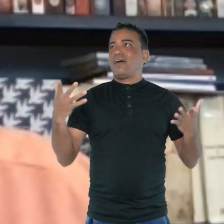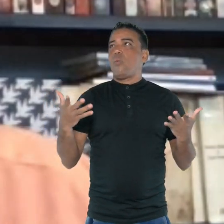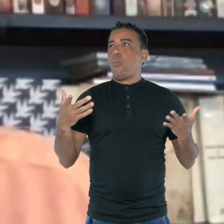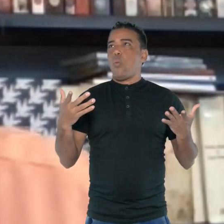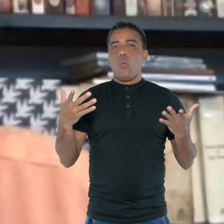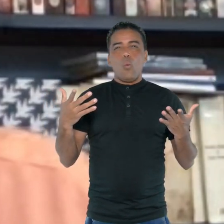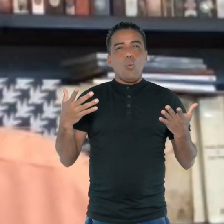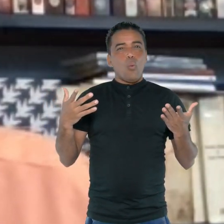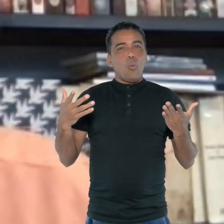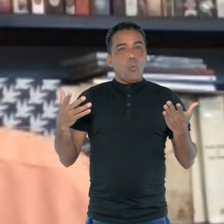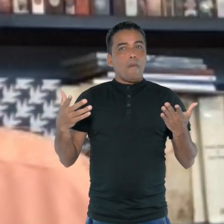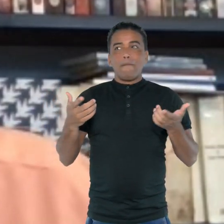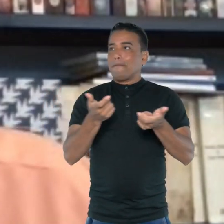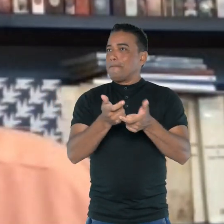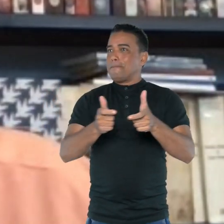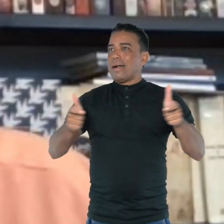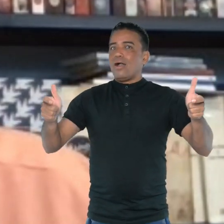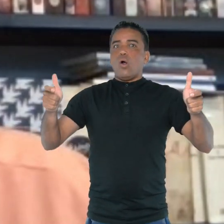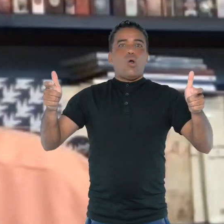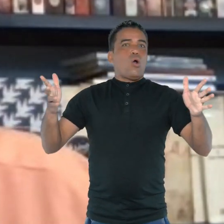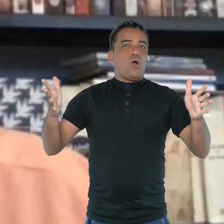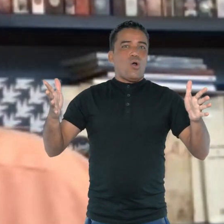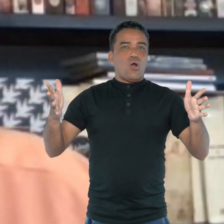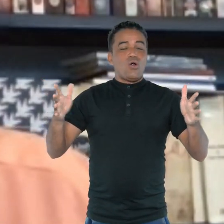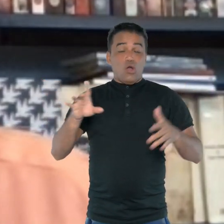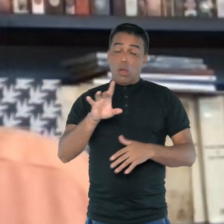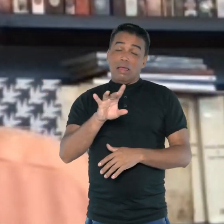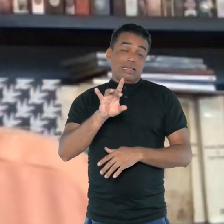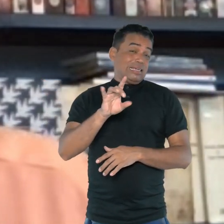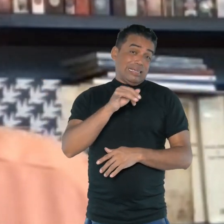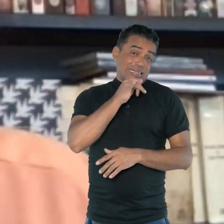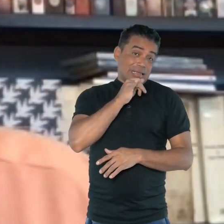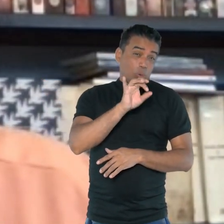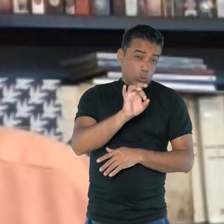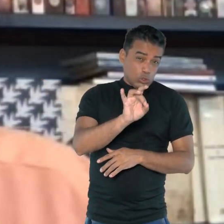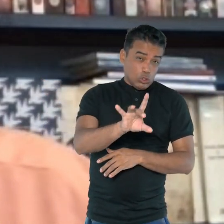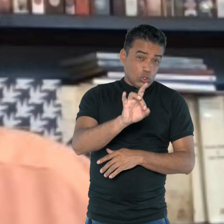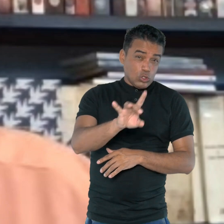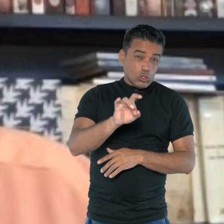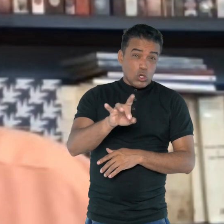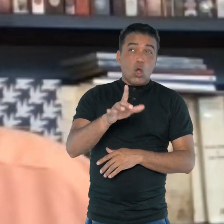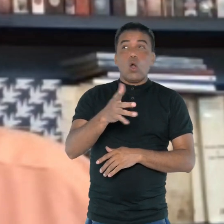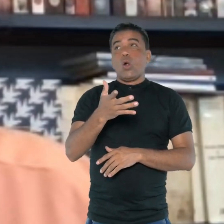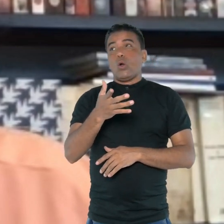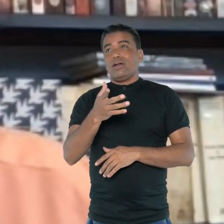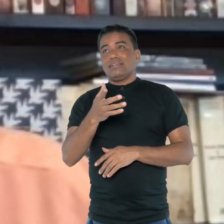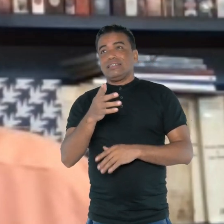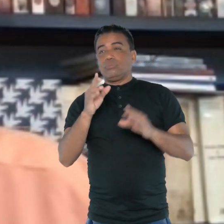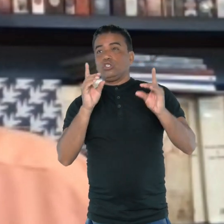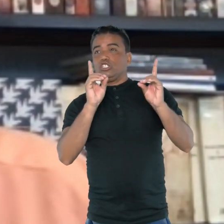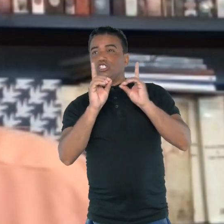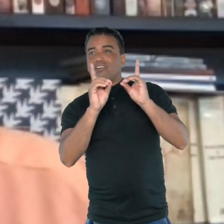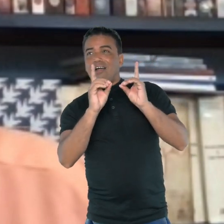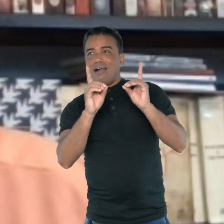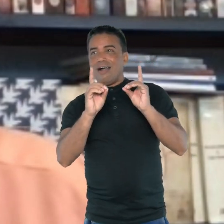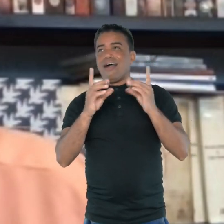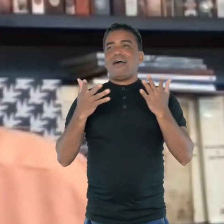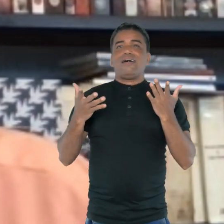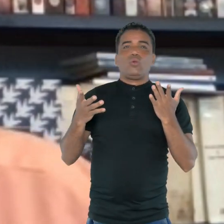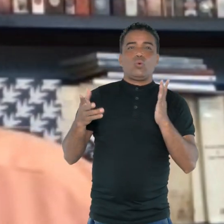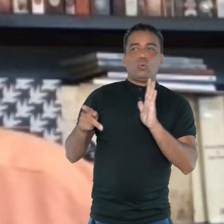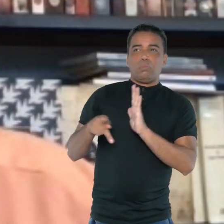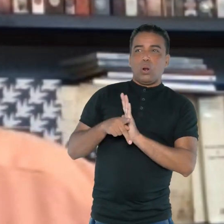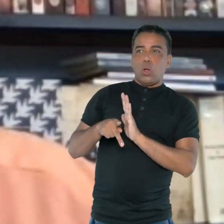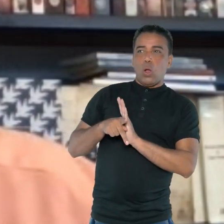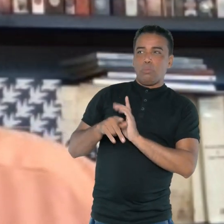são até maiores e mais amplas do que só uma alternativa entre diálogo e sumário,